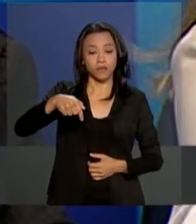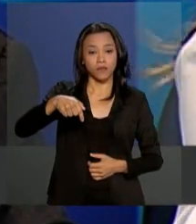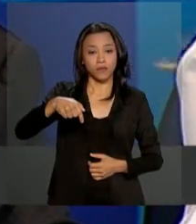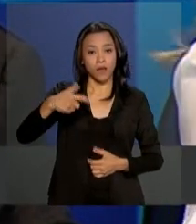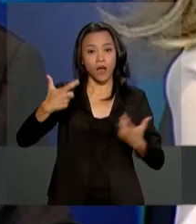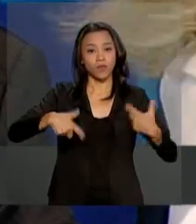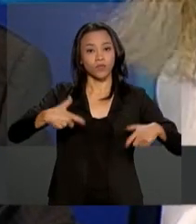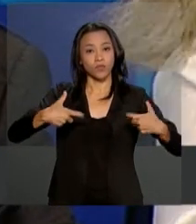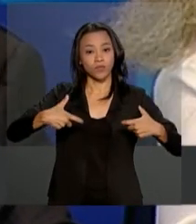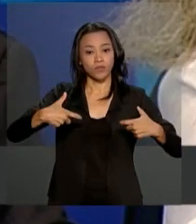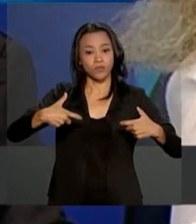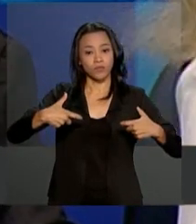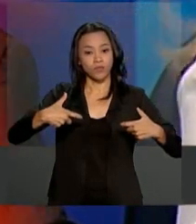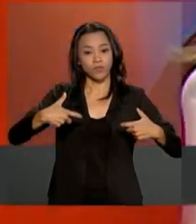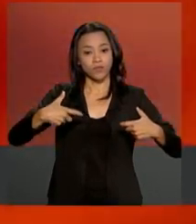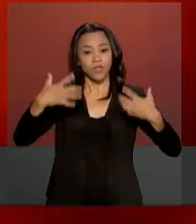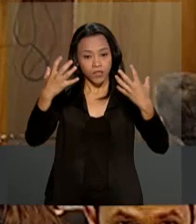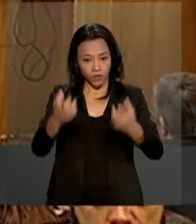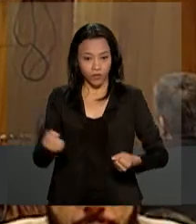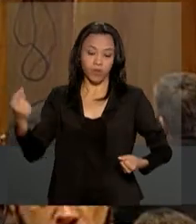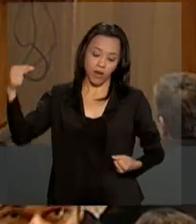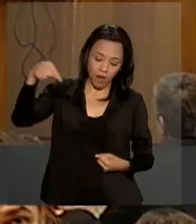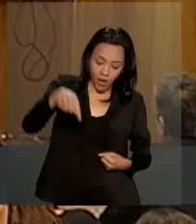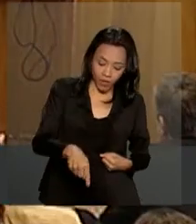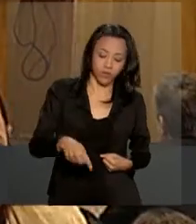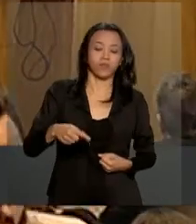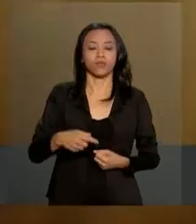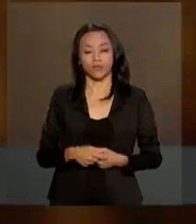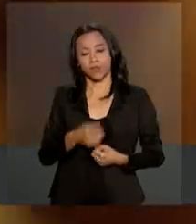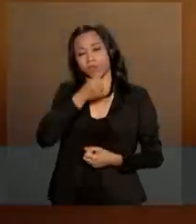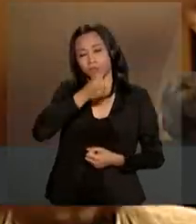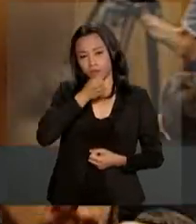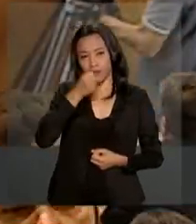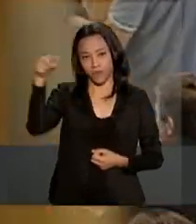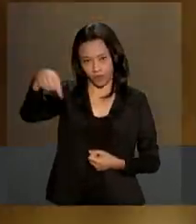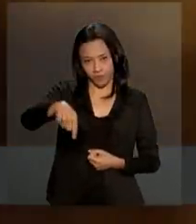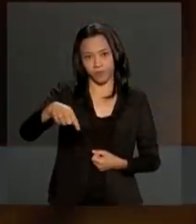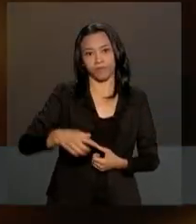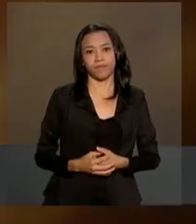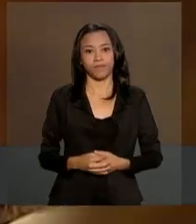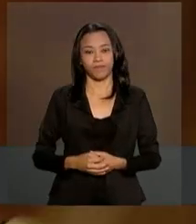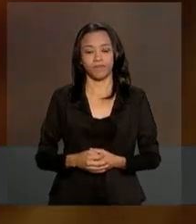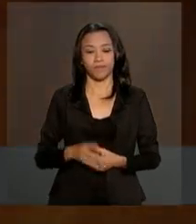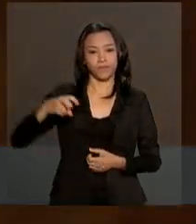não desce bambola galeras vão ter que carregar mesmo tem jeito